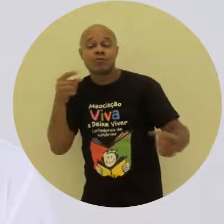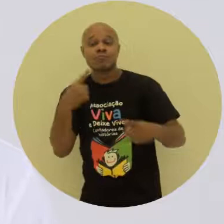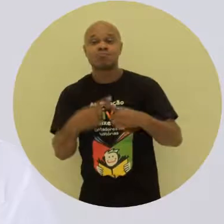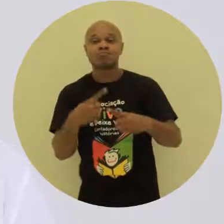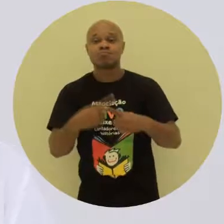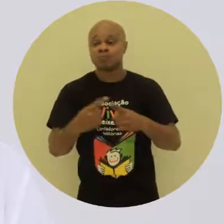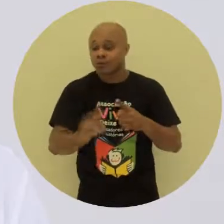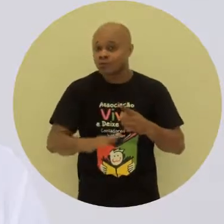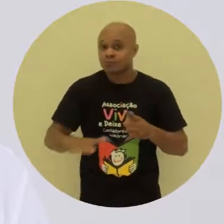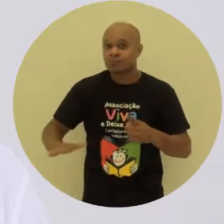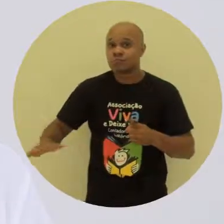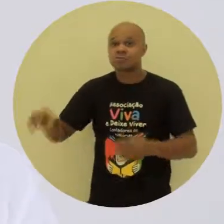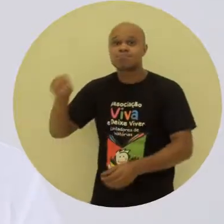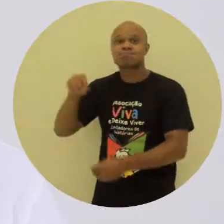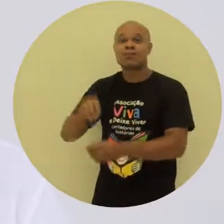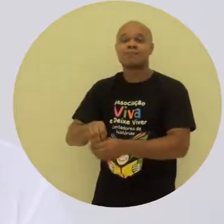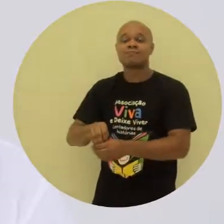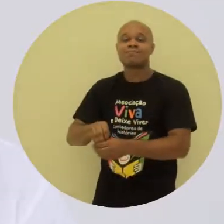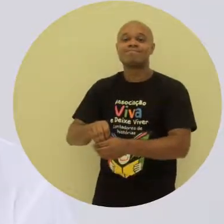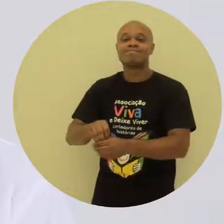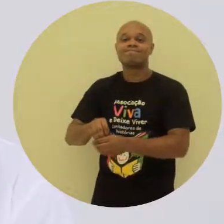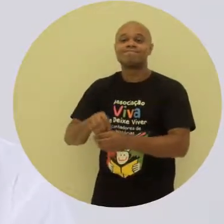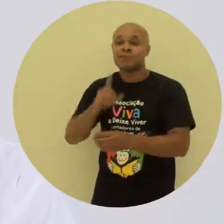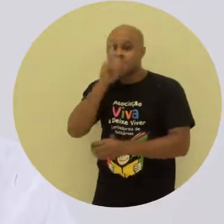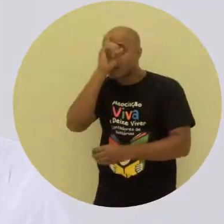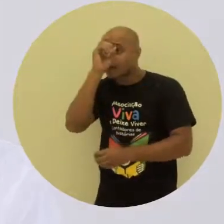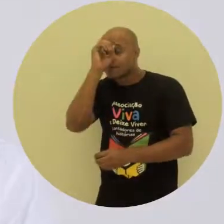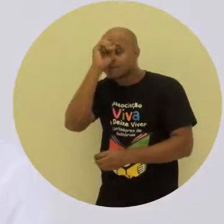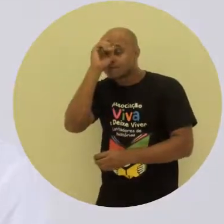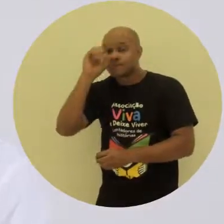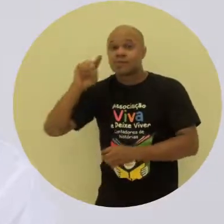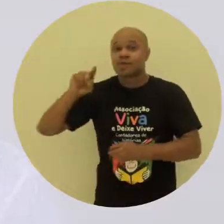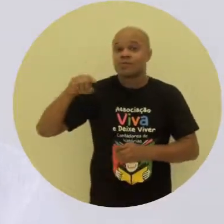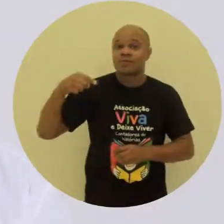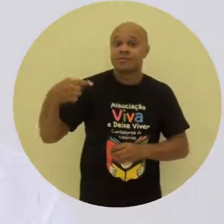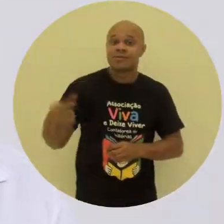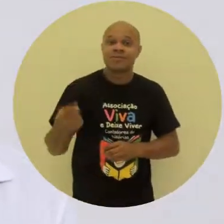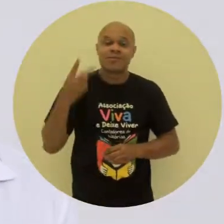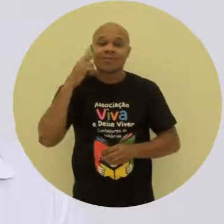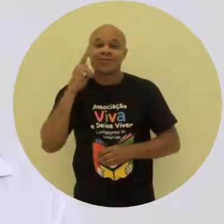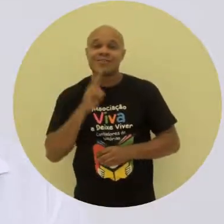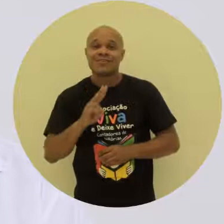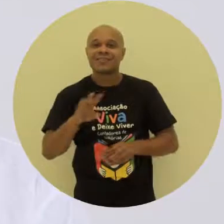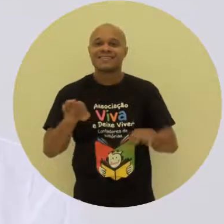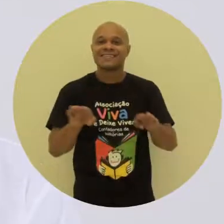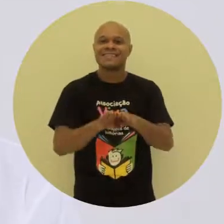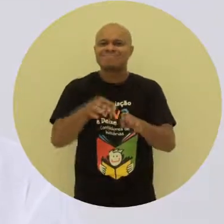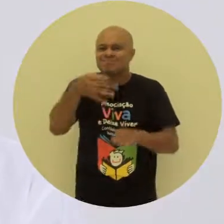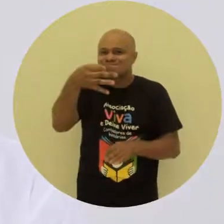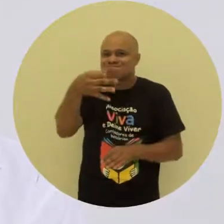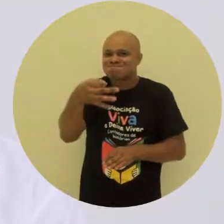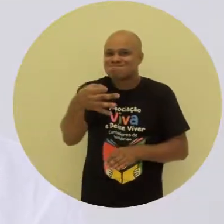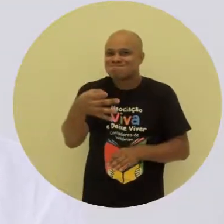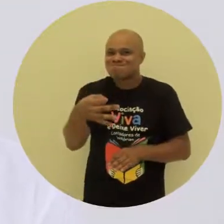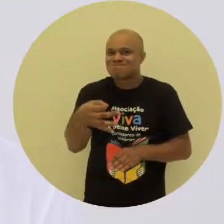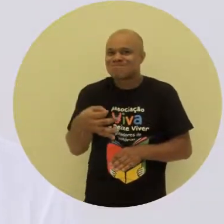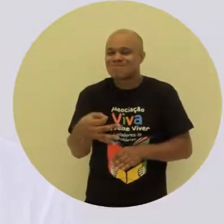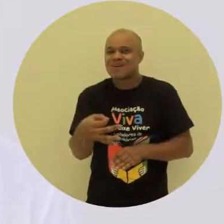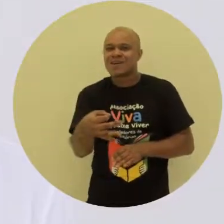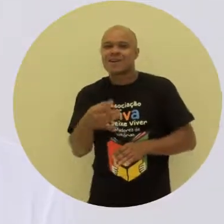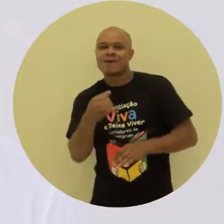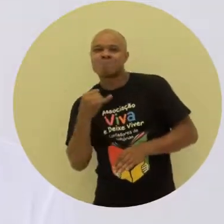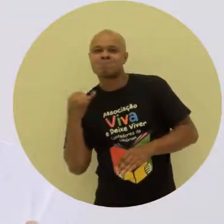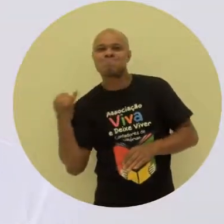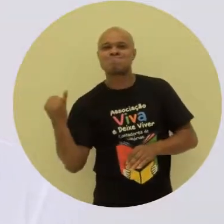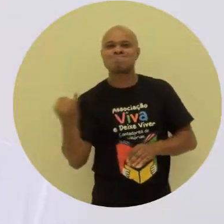desaparece quando as crianças estão hospitalizadas. Depois, nós vamos focar exatamente o valor